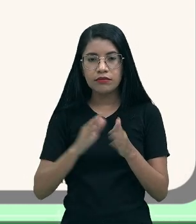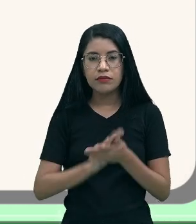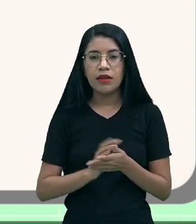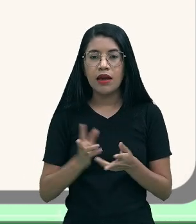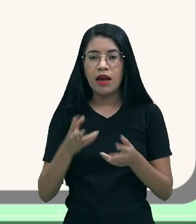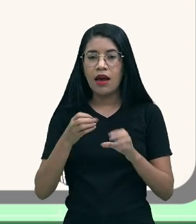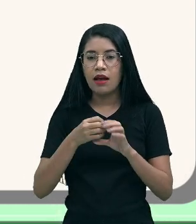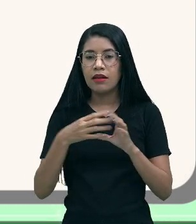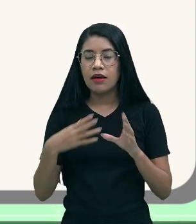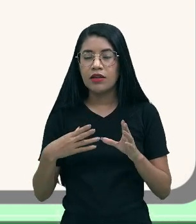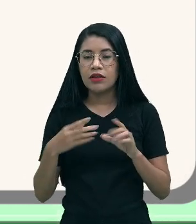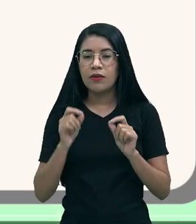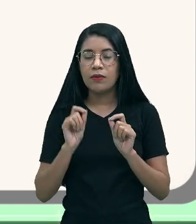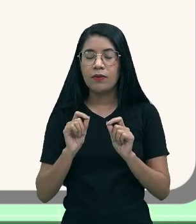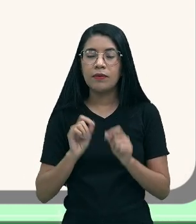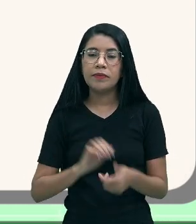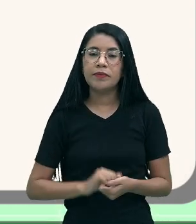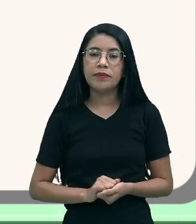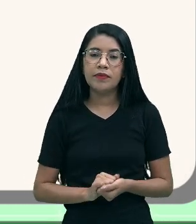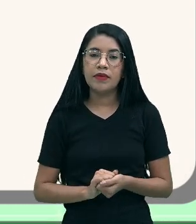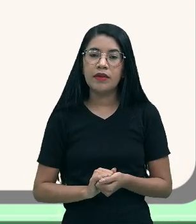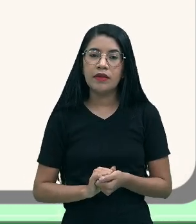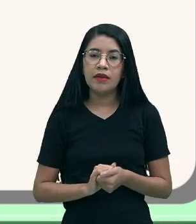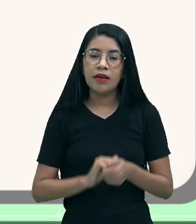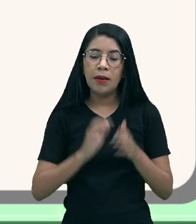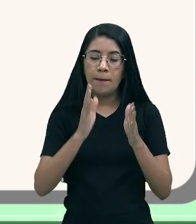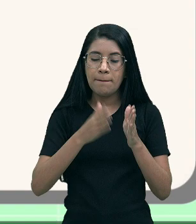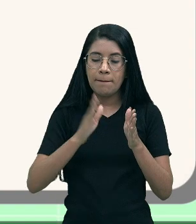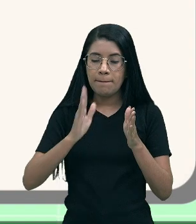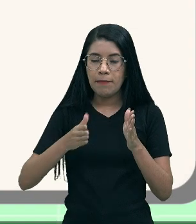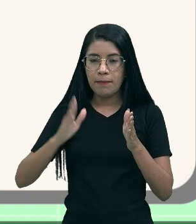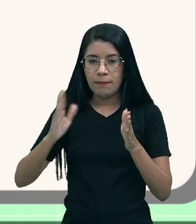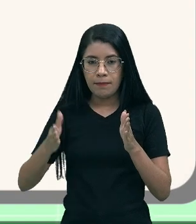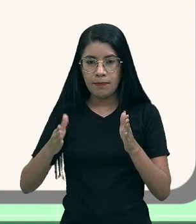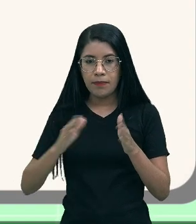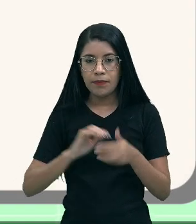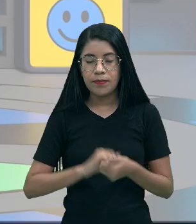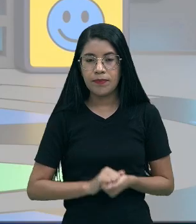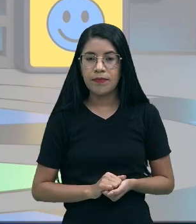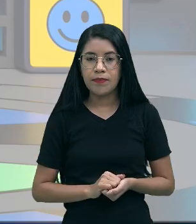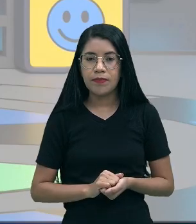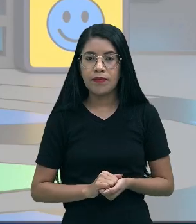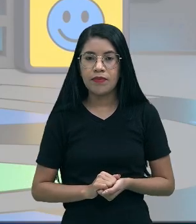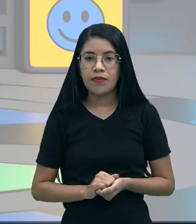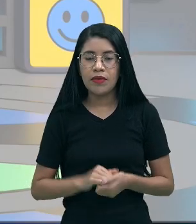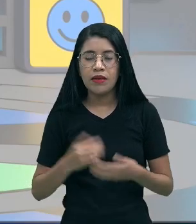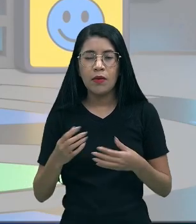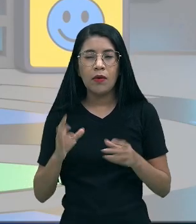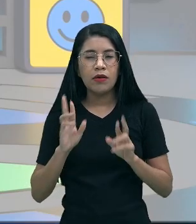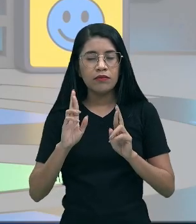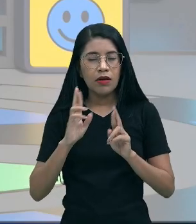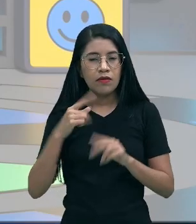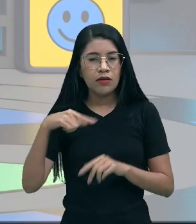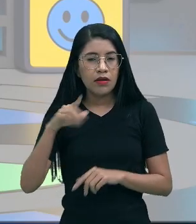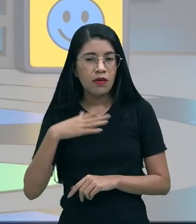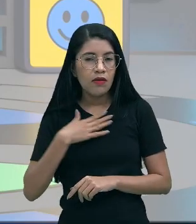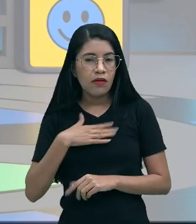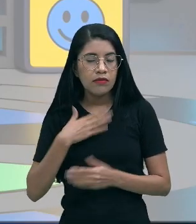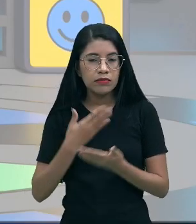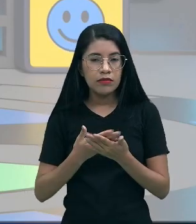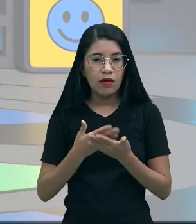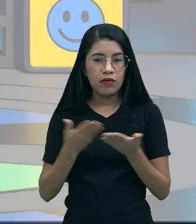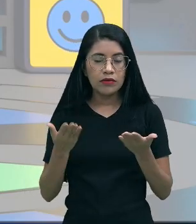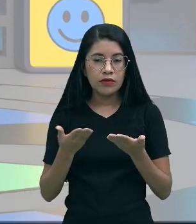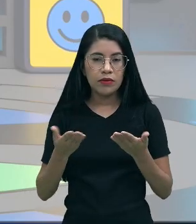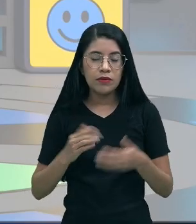então, uma ligação que nós chamamos em paralelo de resistores. É isso, pessoal. Espero que vocês tenham gostado aí da aula. E agora